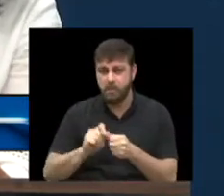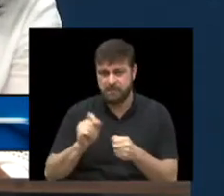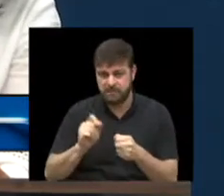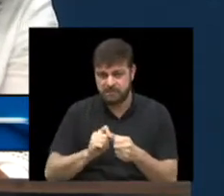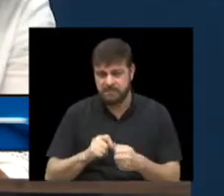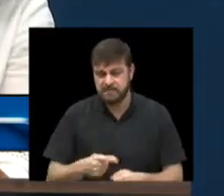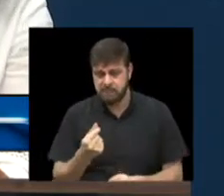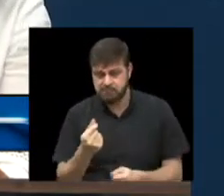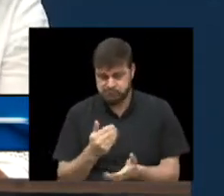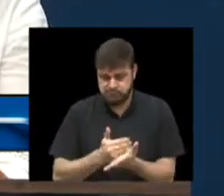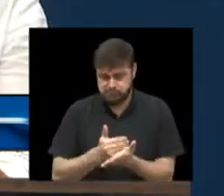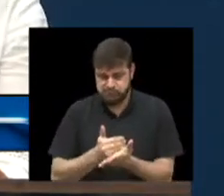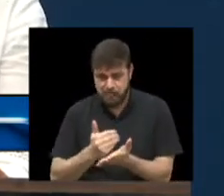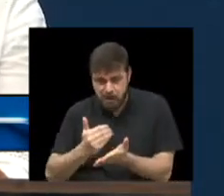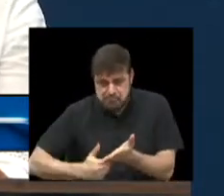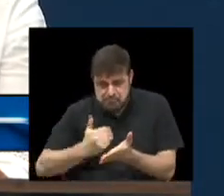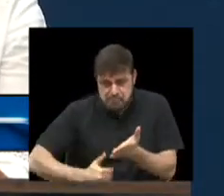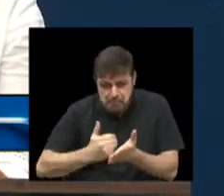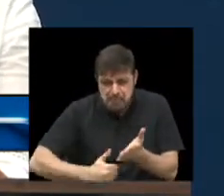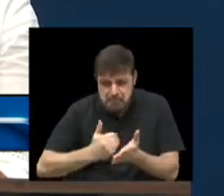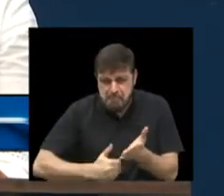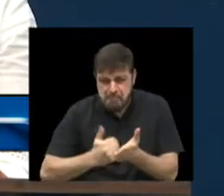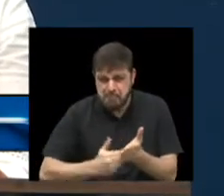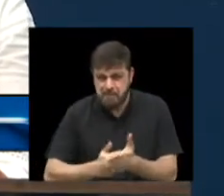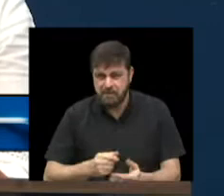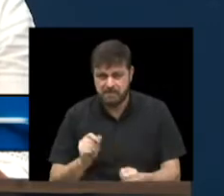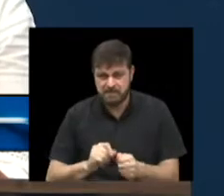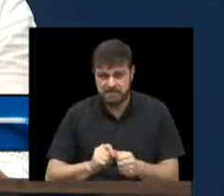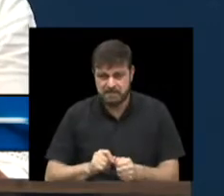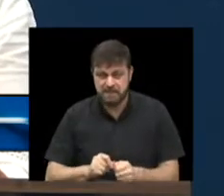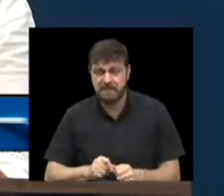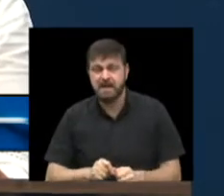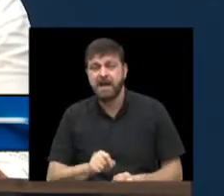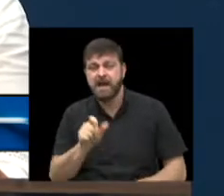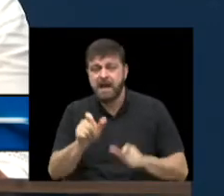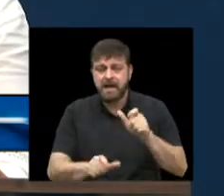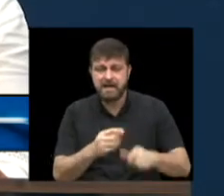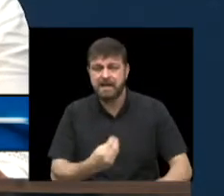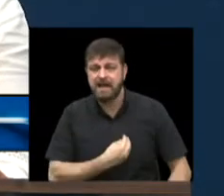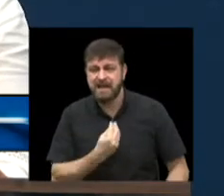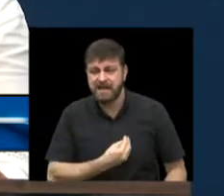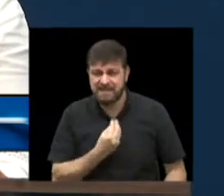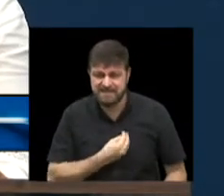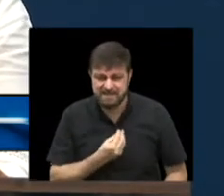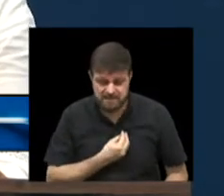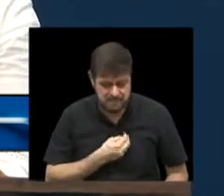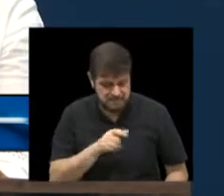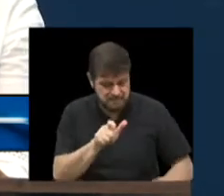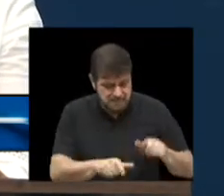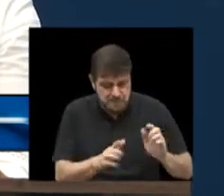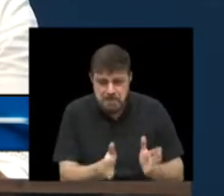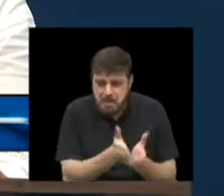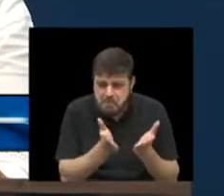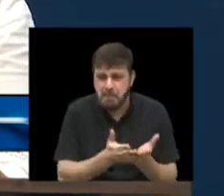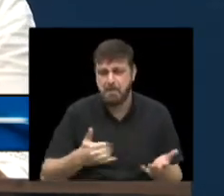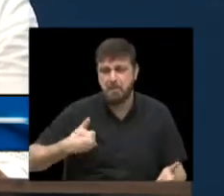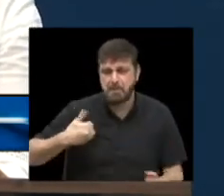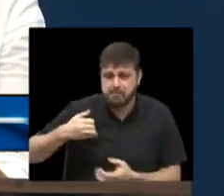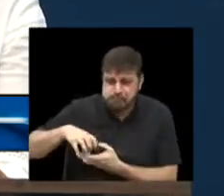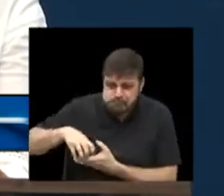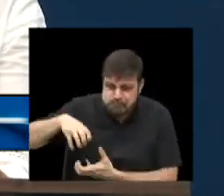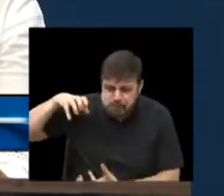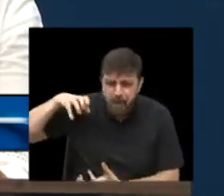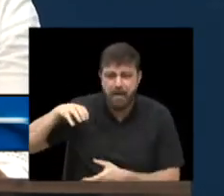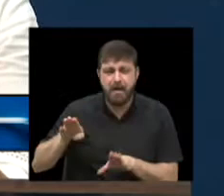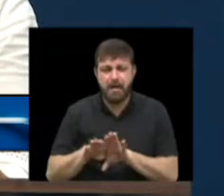impactos financeiros desse aumento de tributação na vida das pessoas com maior vulnerabilidade, que são os idosos, que são as